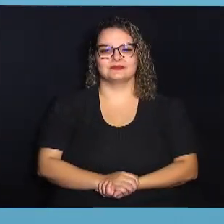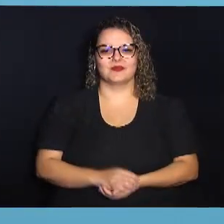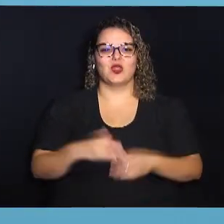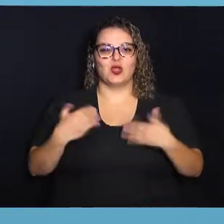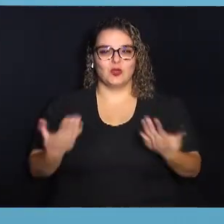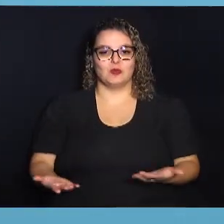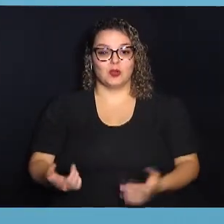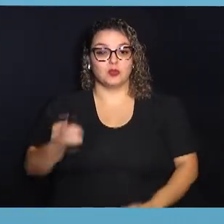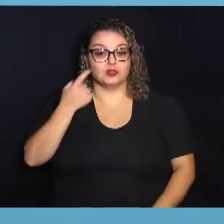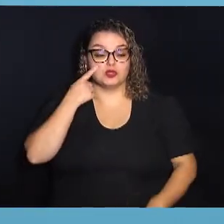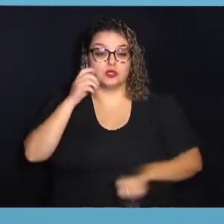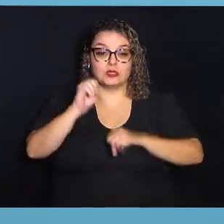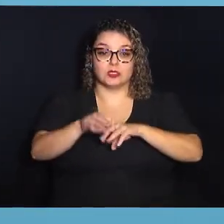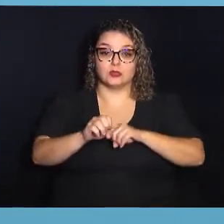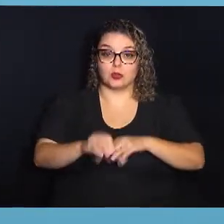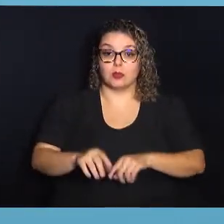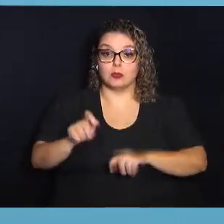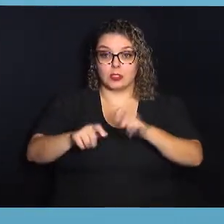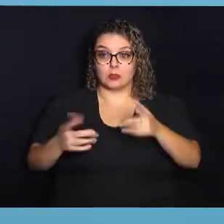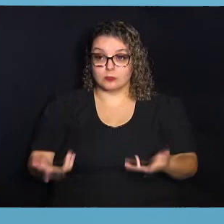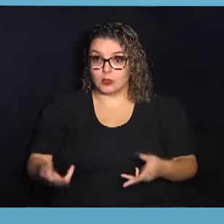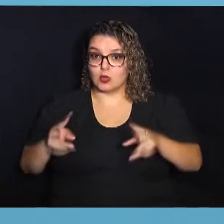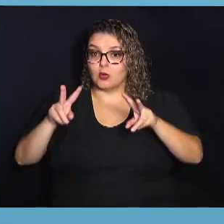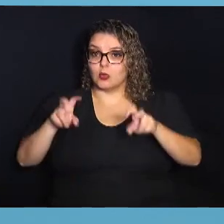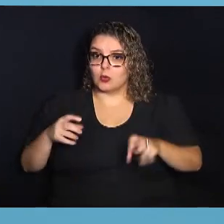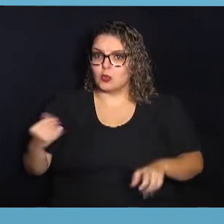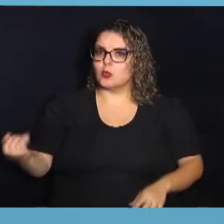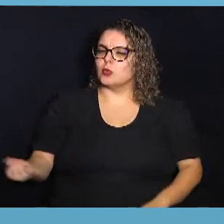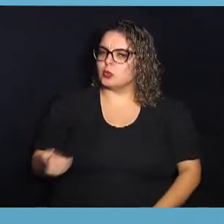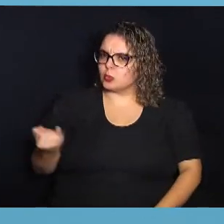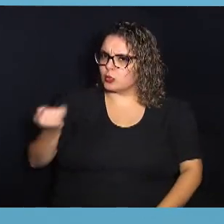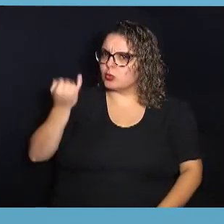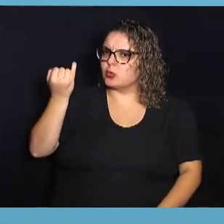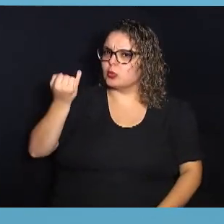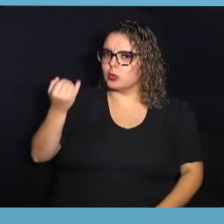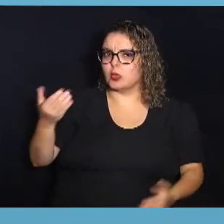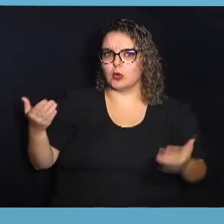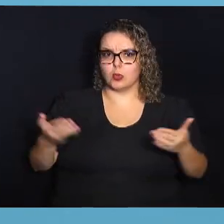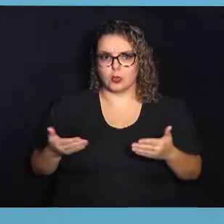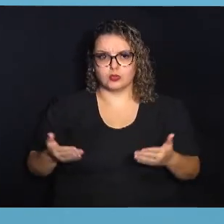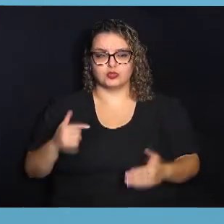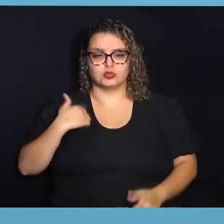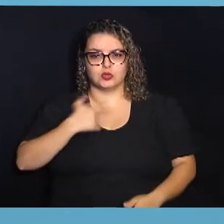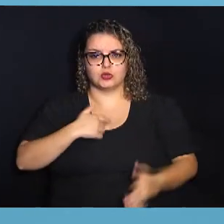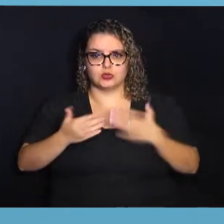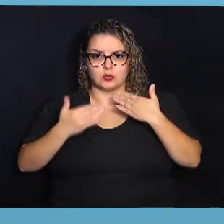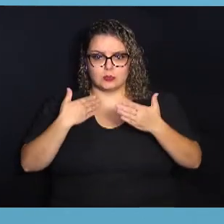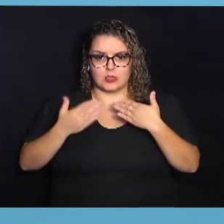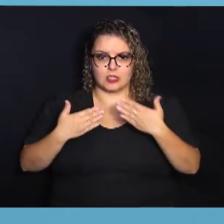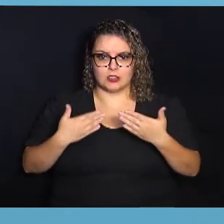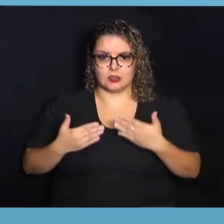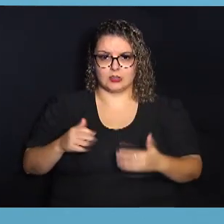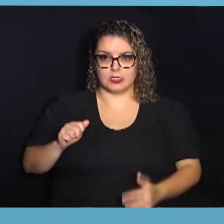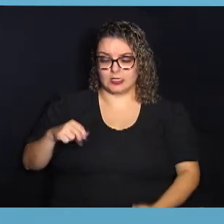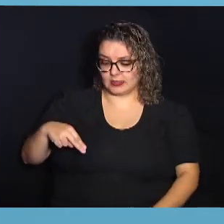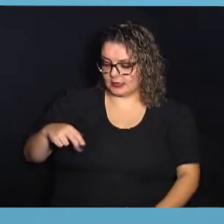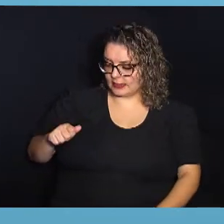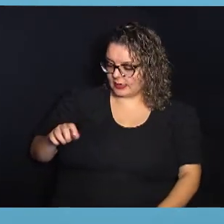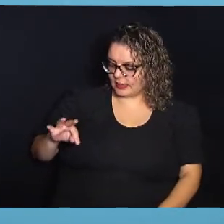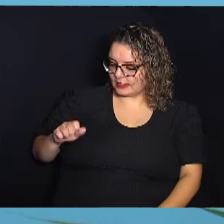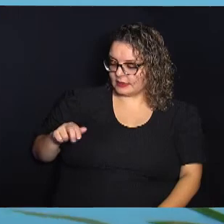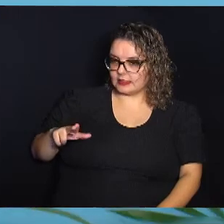Bom, é o quadro de Olho na Educação, pessoal, assunto super importante hoje. Nós vamos conversar com a Natália Mello,